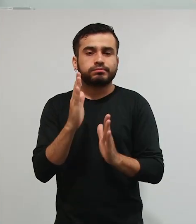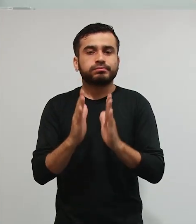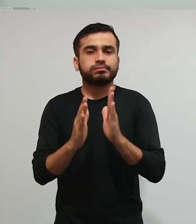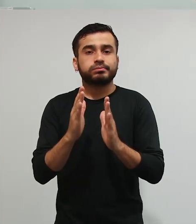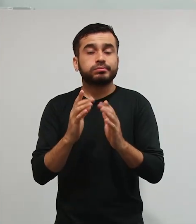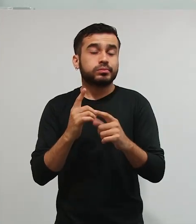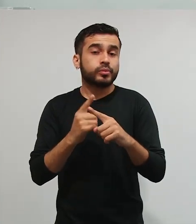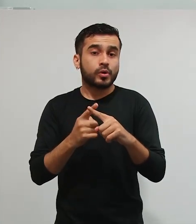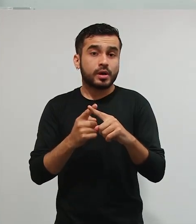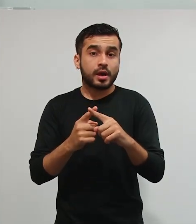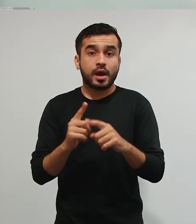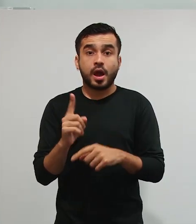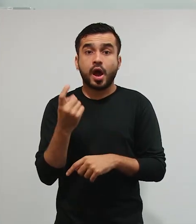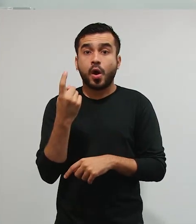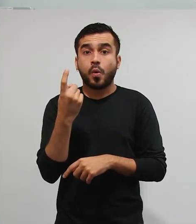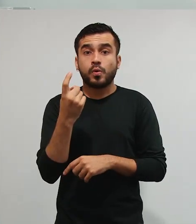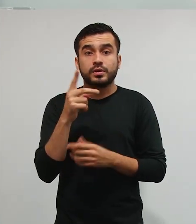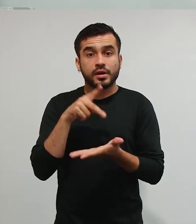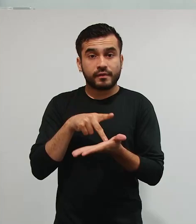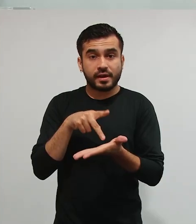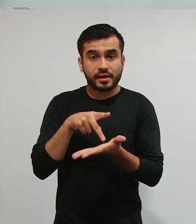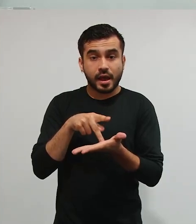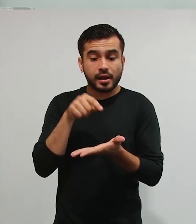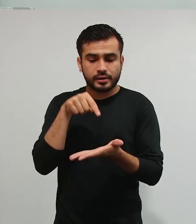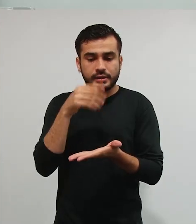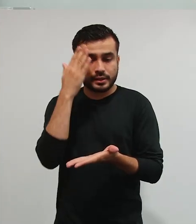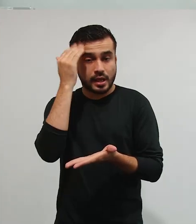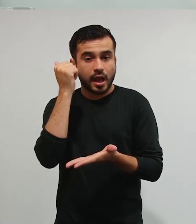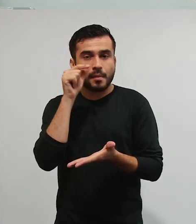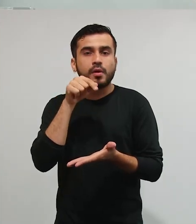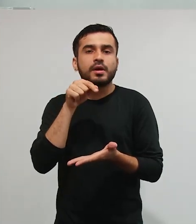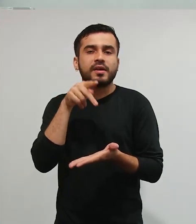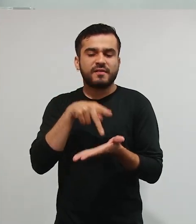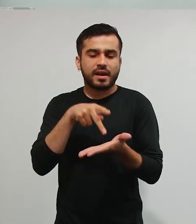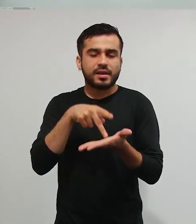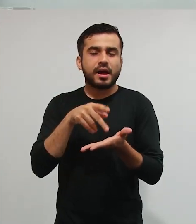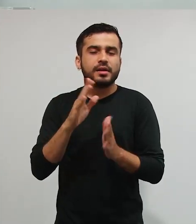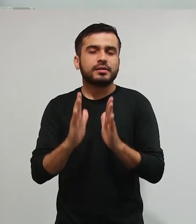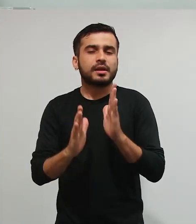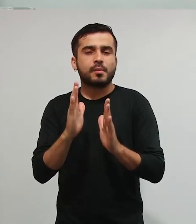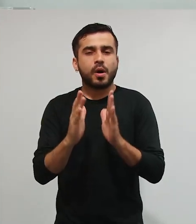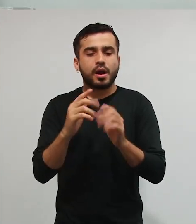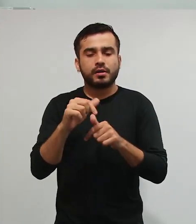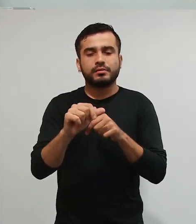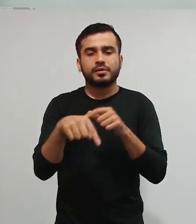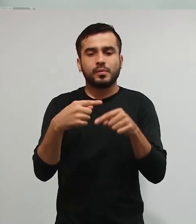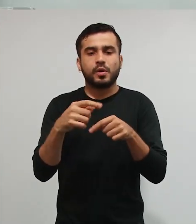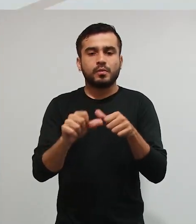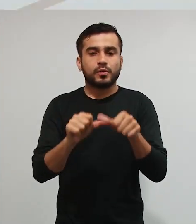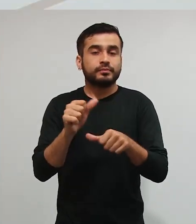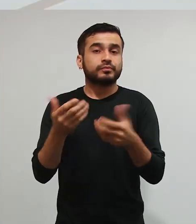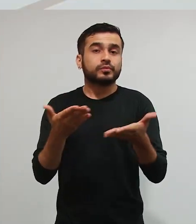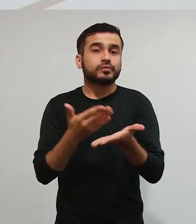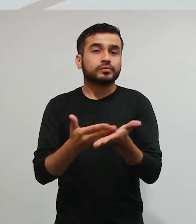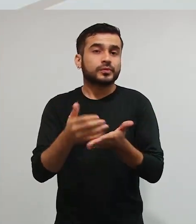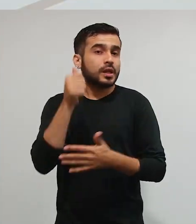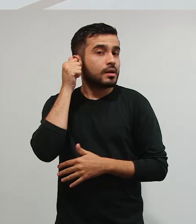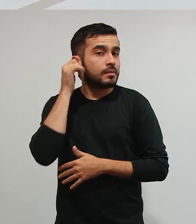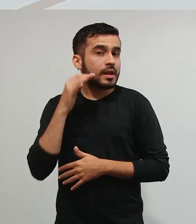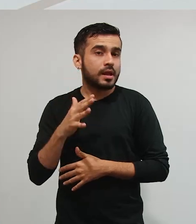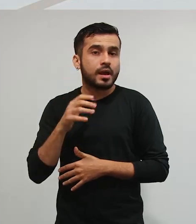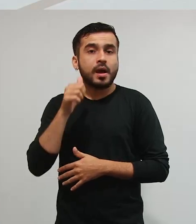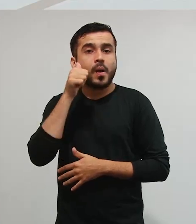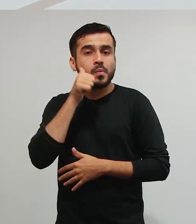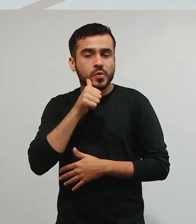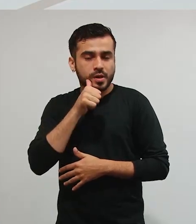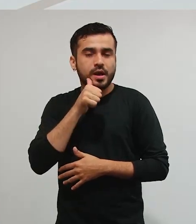Porque, né, a única verdade que nós sabemos é que a verdade é provisória. Vamos iniciar com minha audiodescrição.